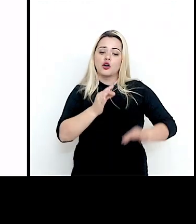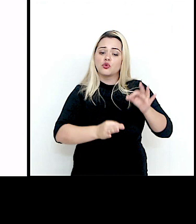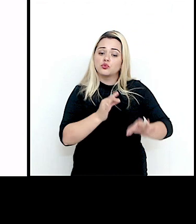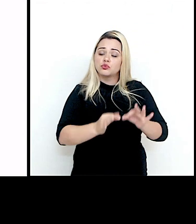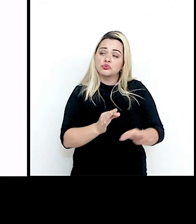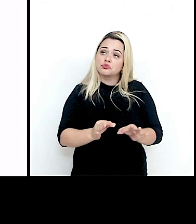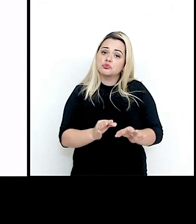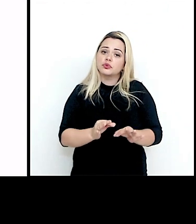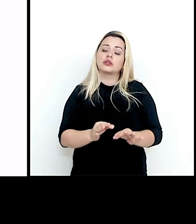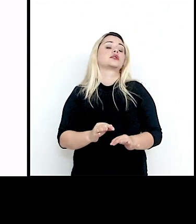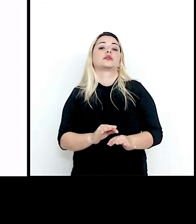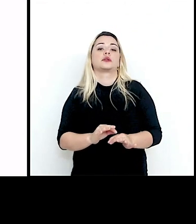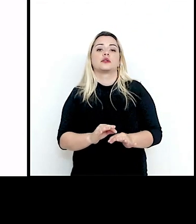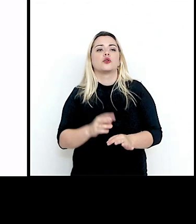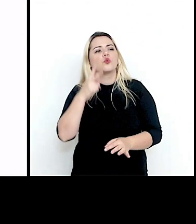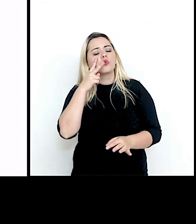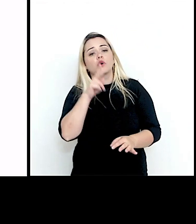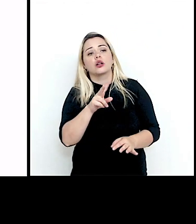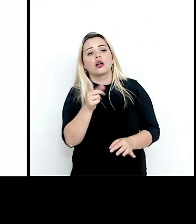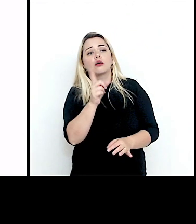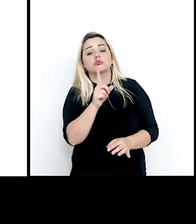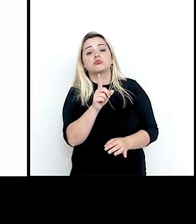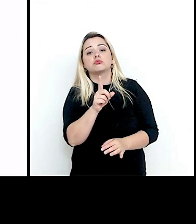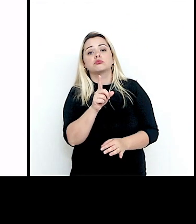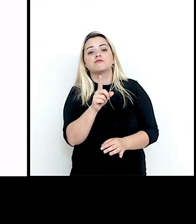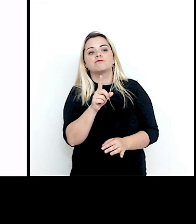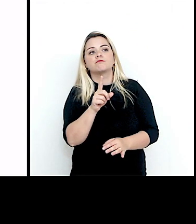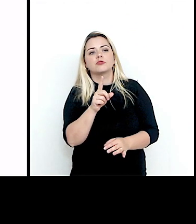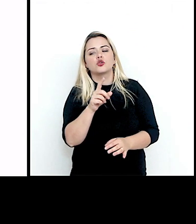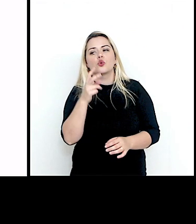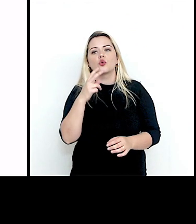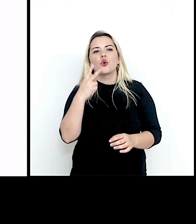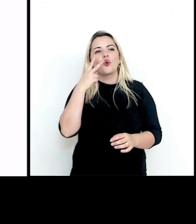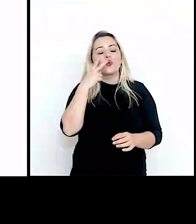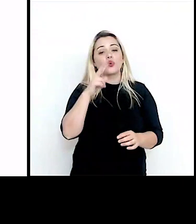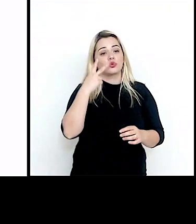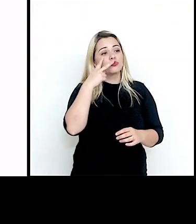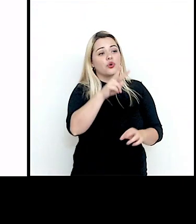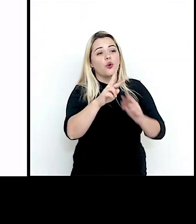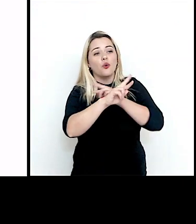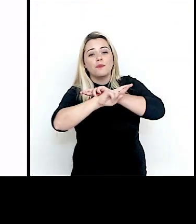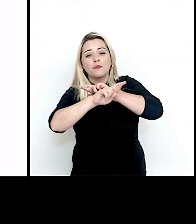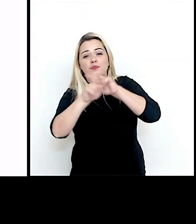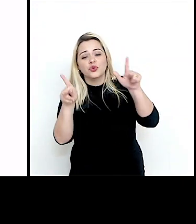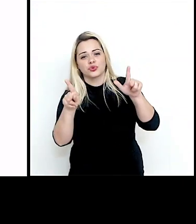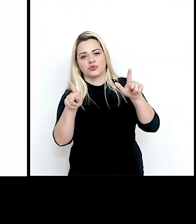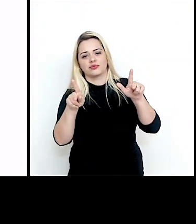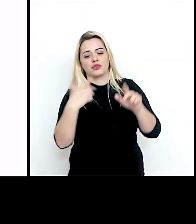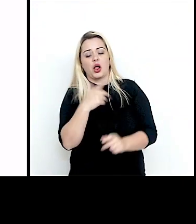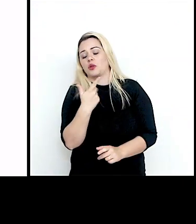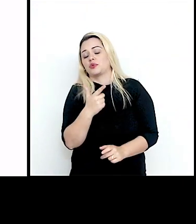certa forma olhar não olhava para olhava uma outra direção não olhava para o exige o